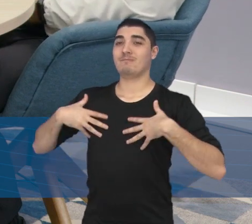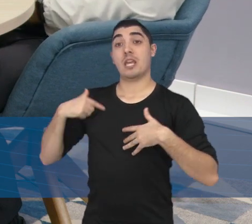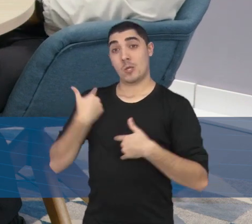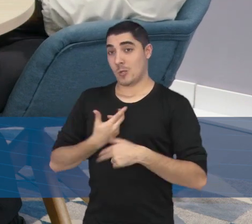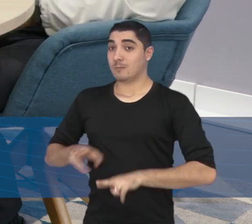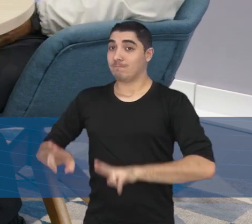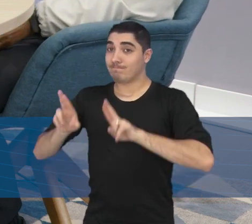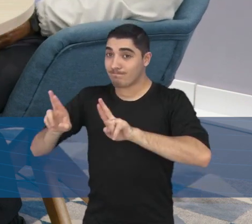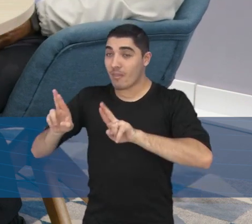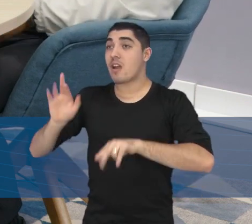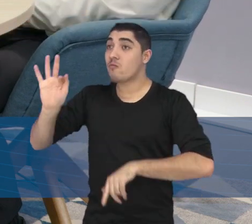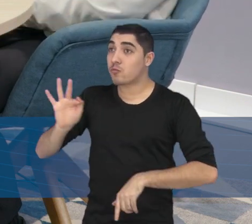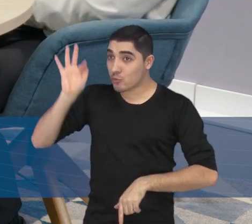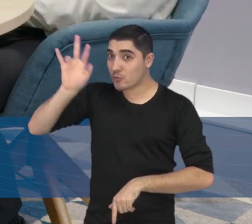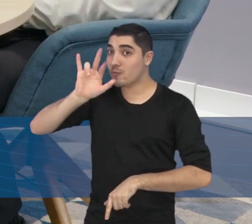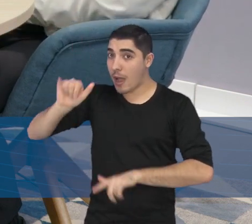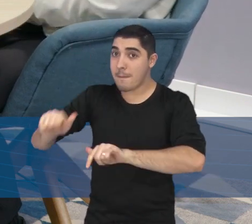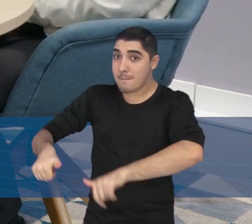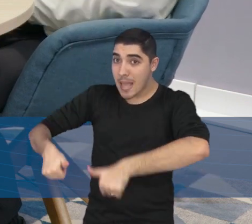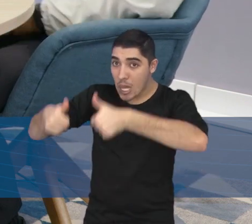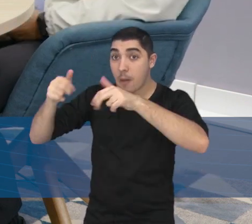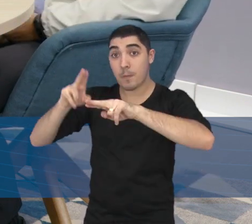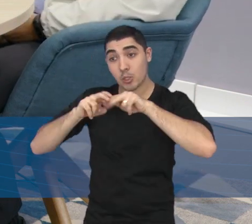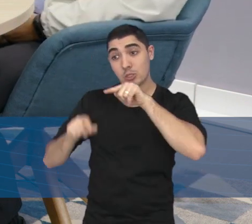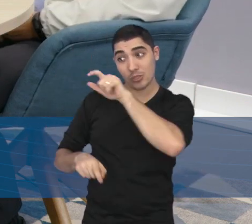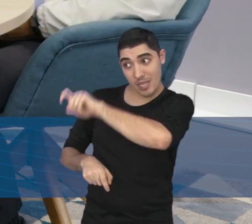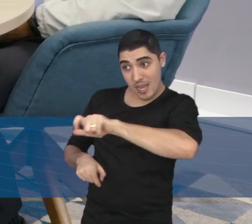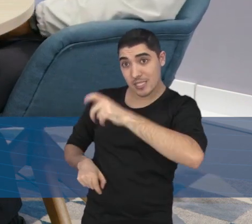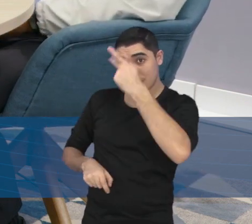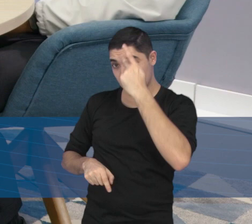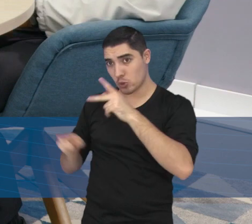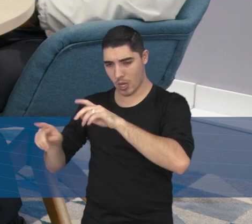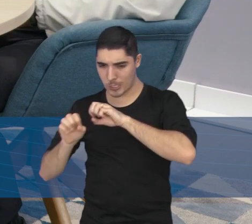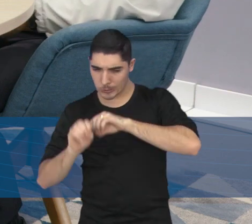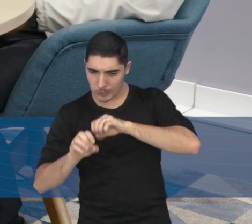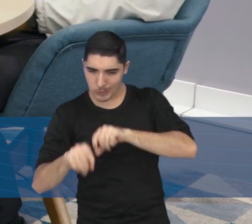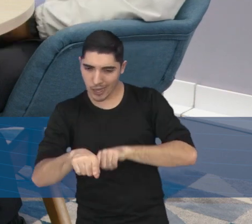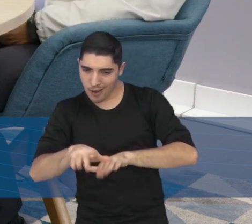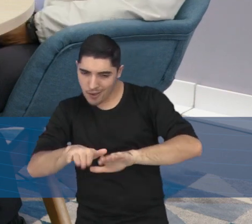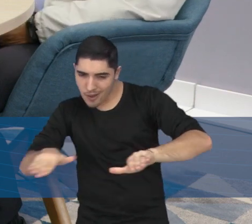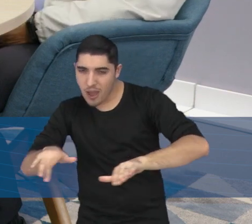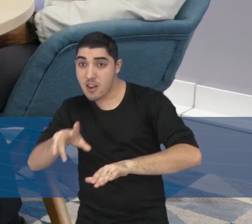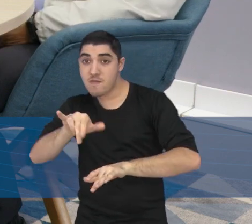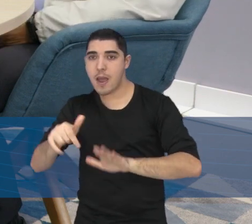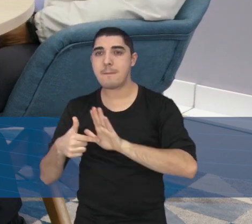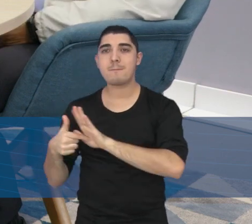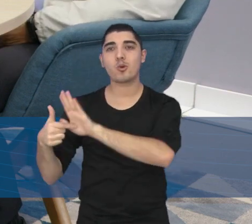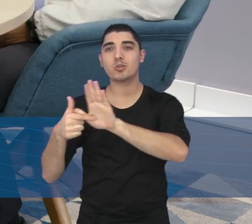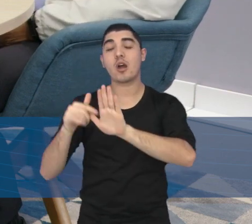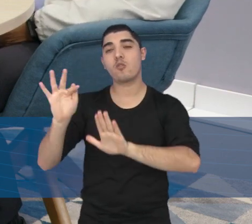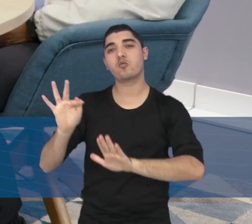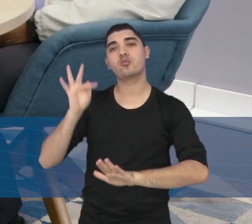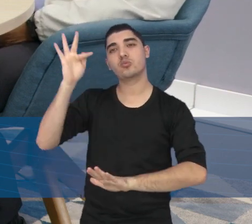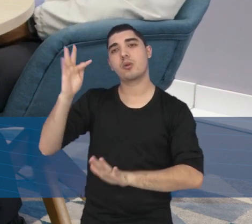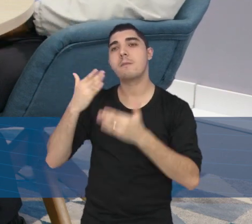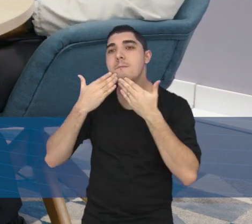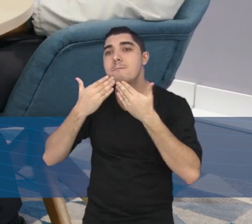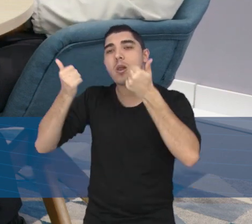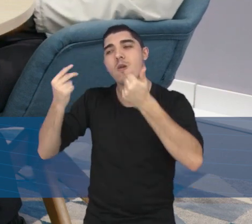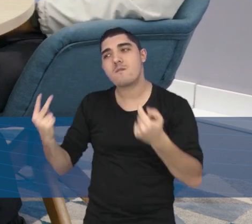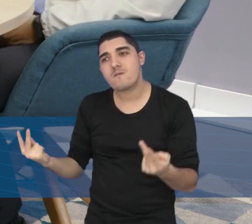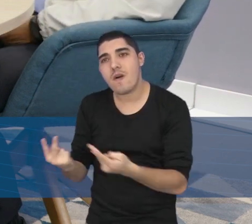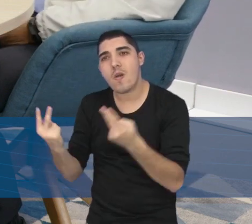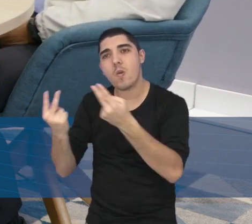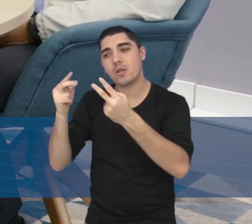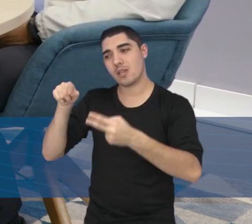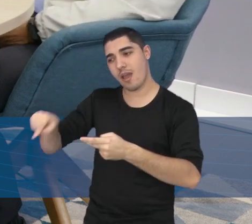melhorar com essas pessoas sendo treinadas e mostrando para ela o valor da educação ambiental e como que a gente